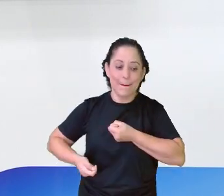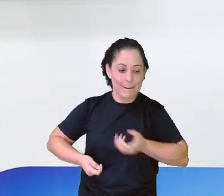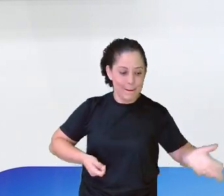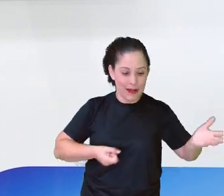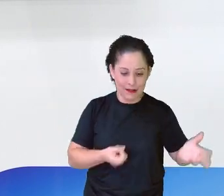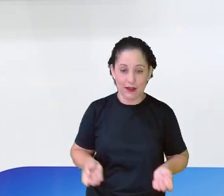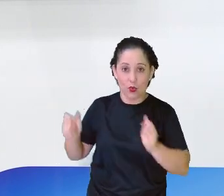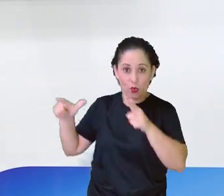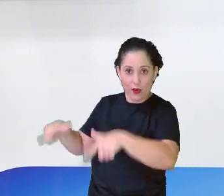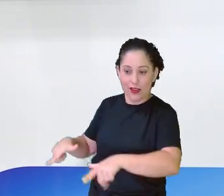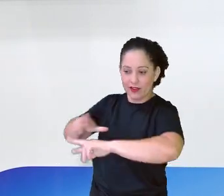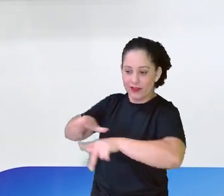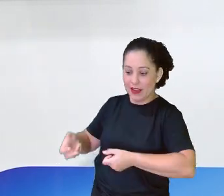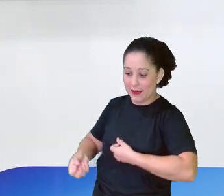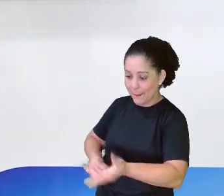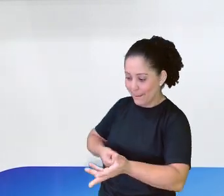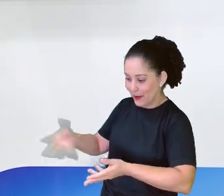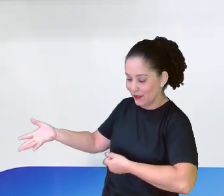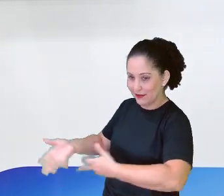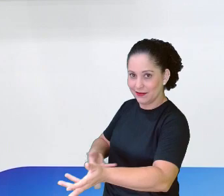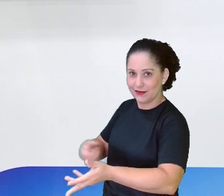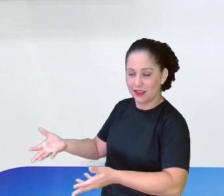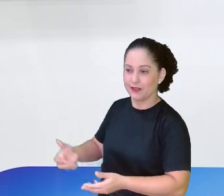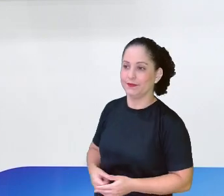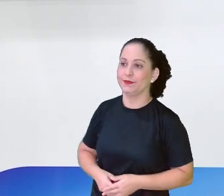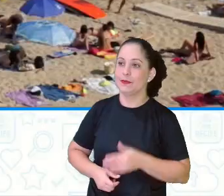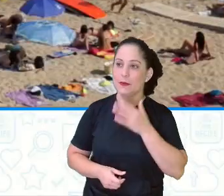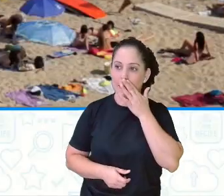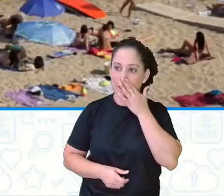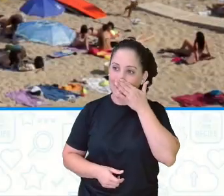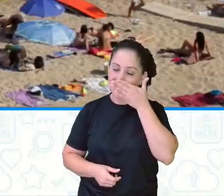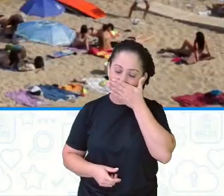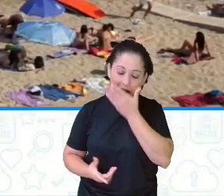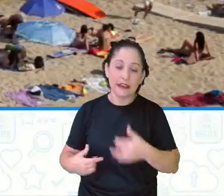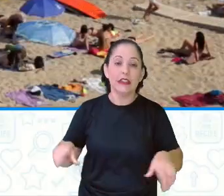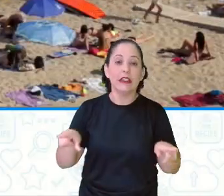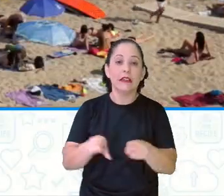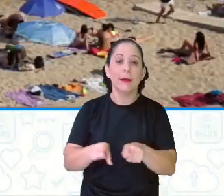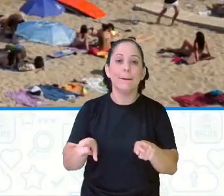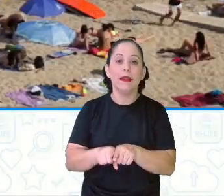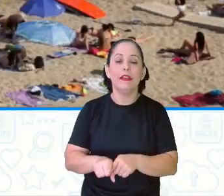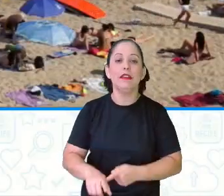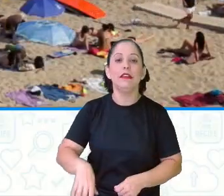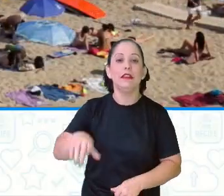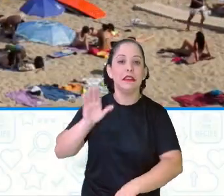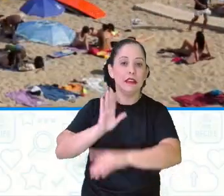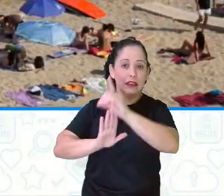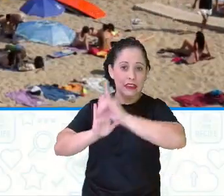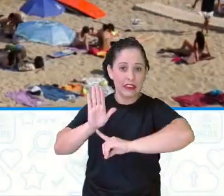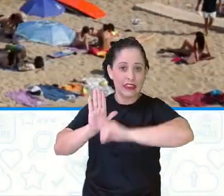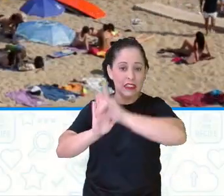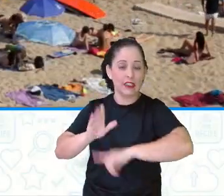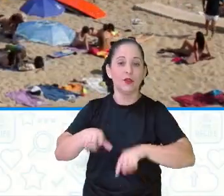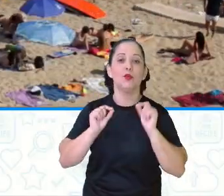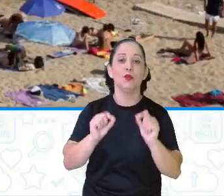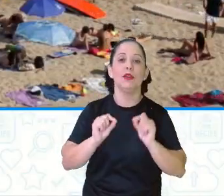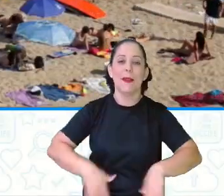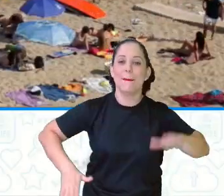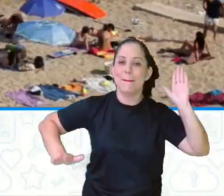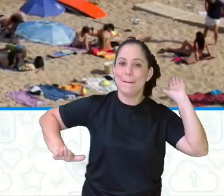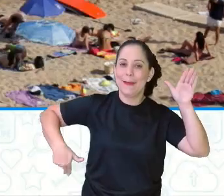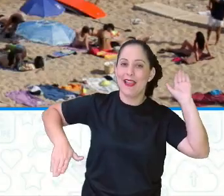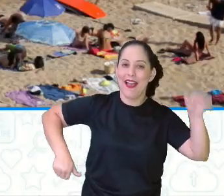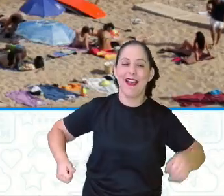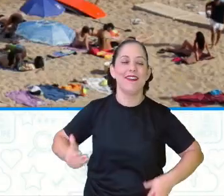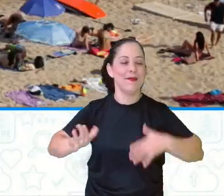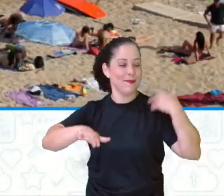outro local. Olha só mais o que as pessoas também têm direito, que eu estou colocando aqui, ó. Ao lazer. Muita gente gosta de pegar uma prainha